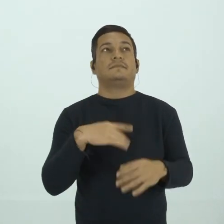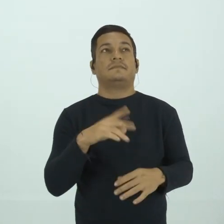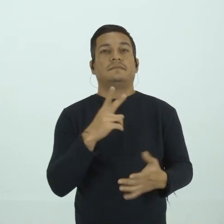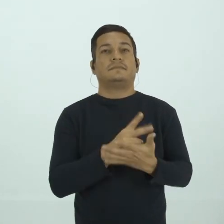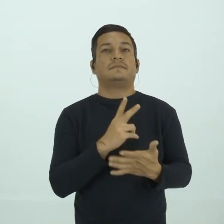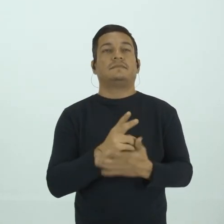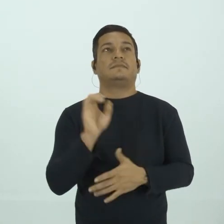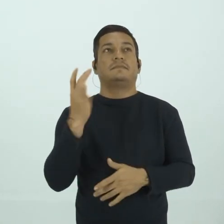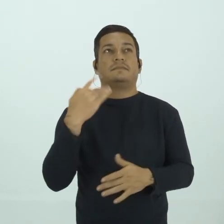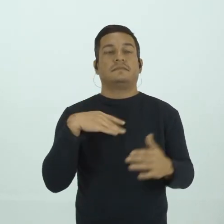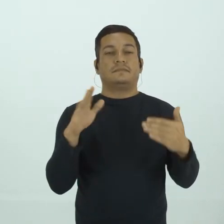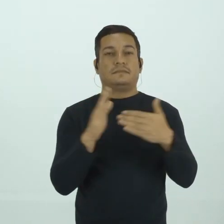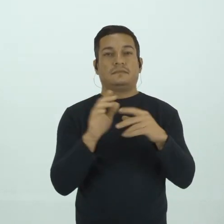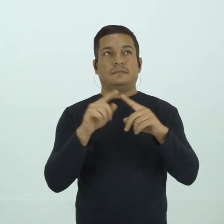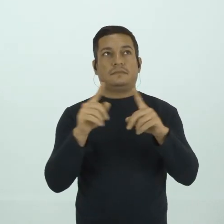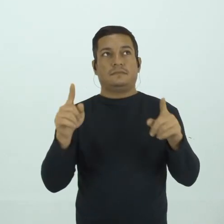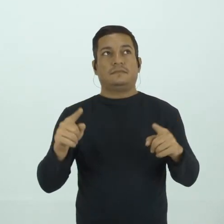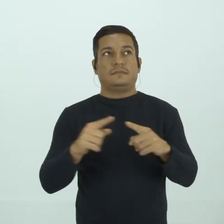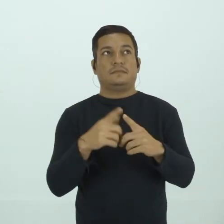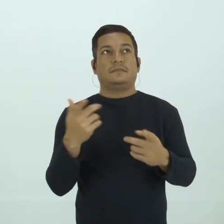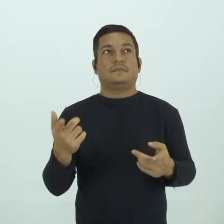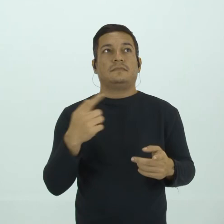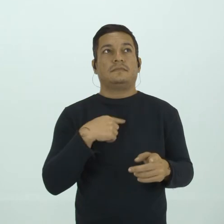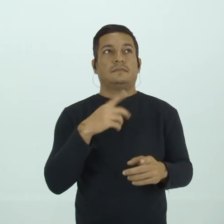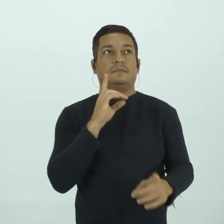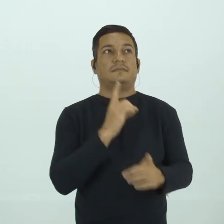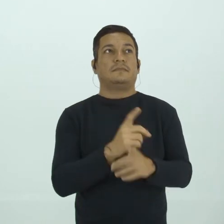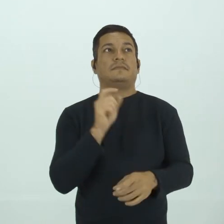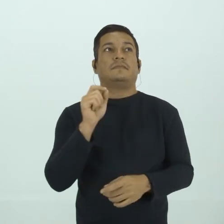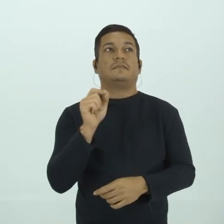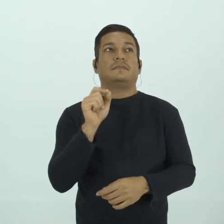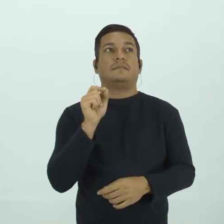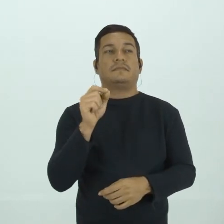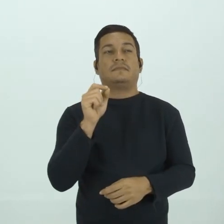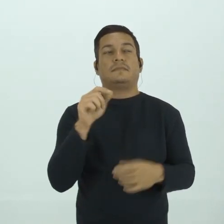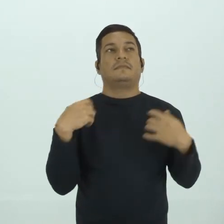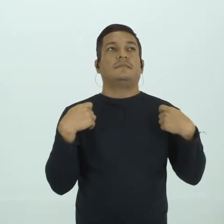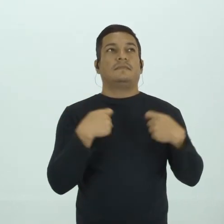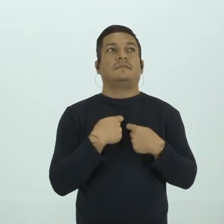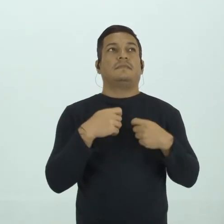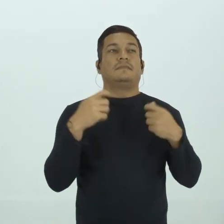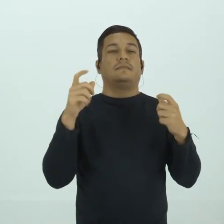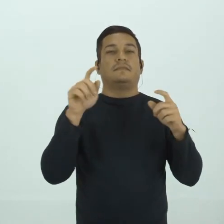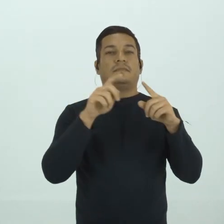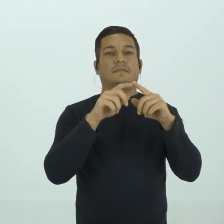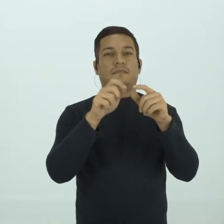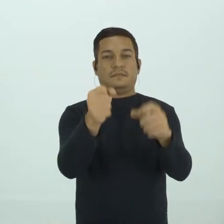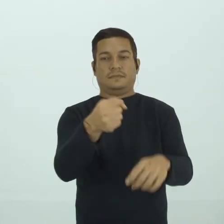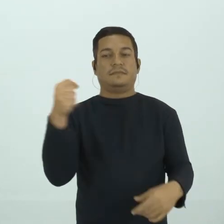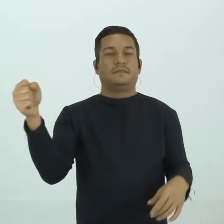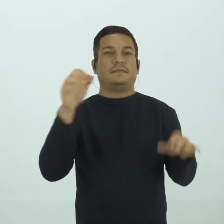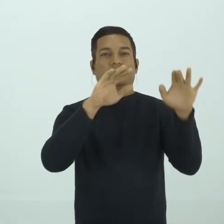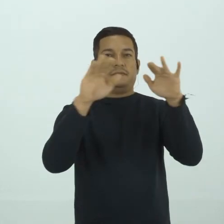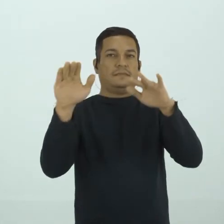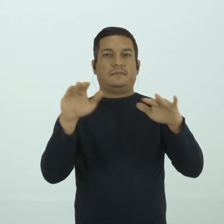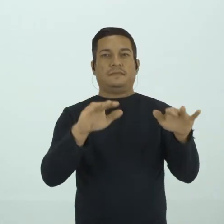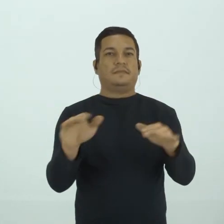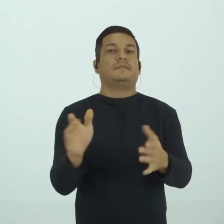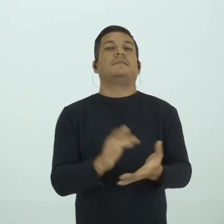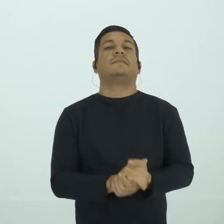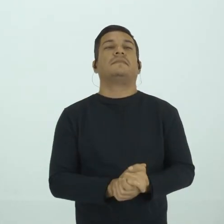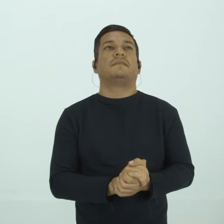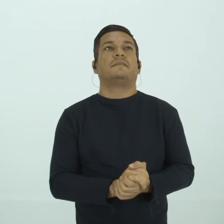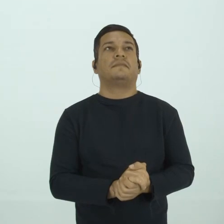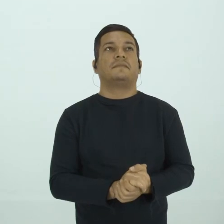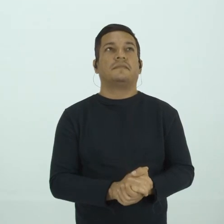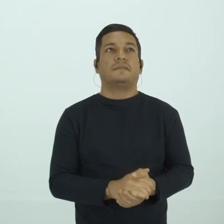sempre vai acontecer no último quadrinho, esse desfecho inesperado, ele encontra a jaquetinha dele no armário, que era o local que deveria estar, não é verdade?